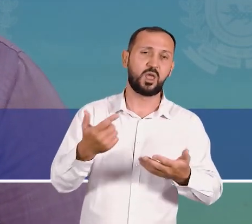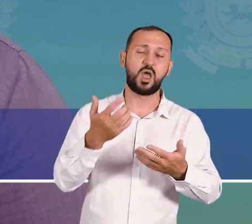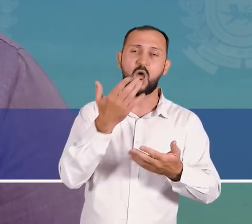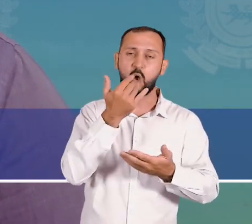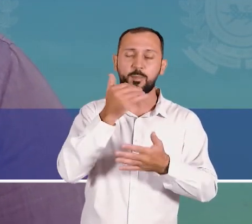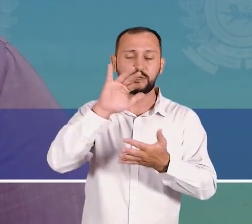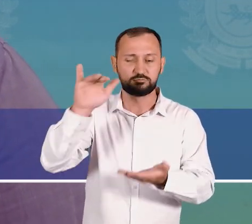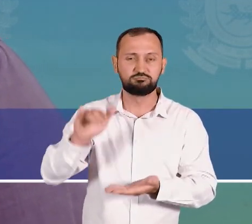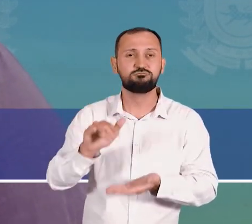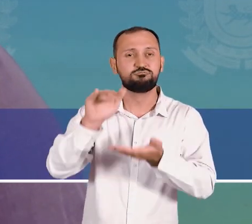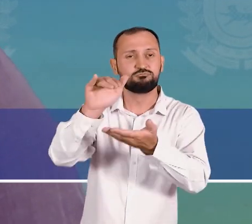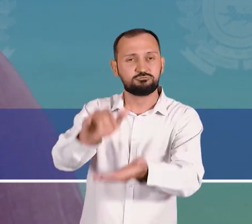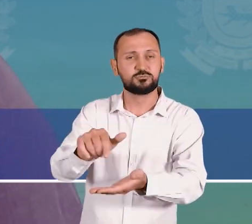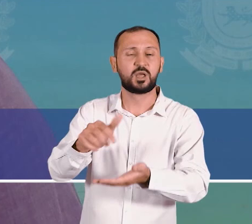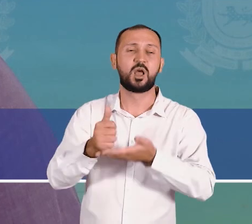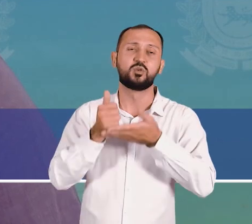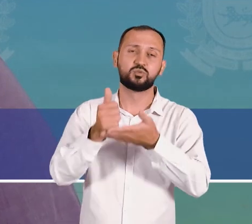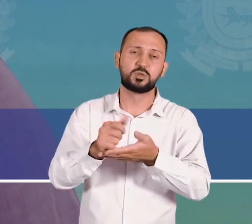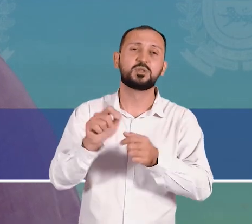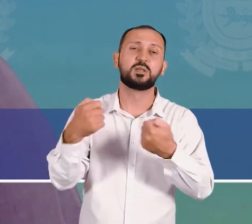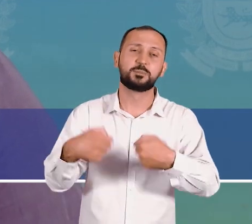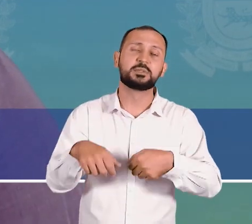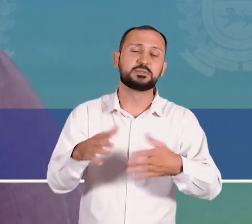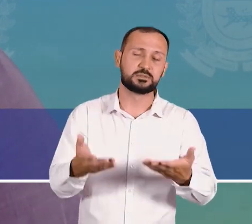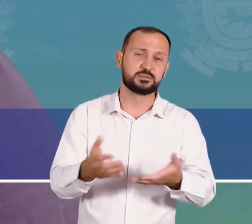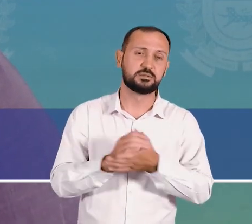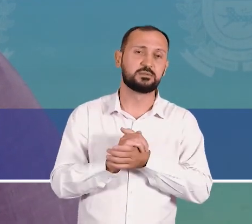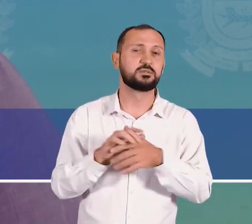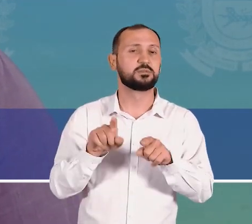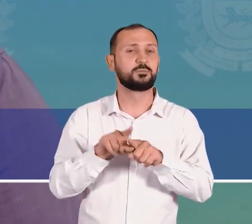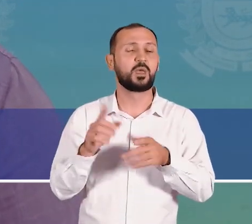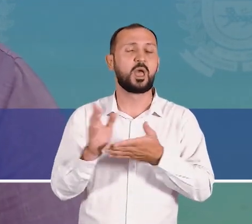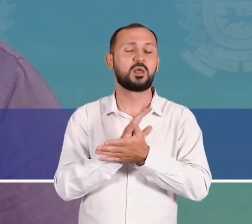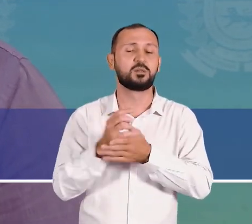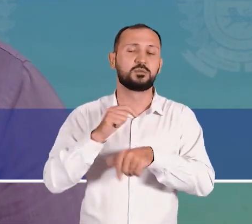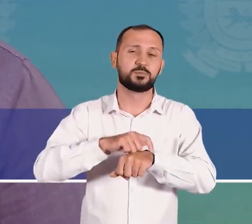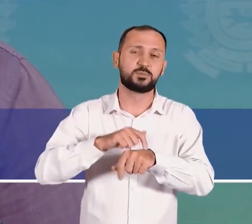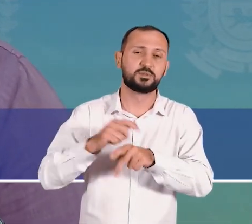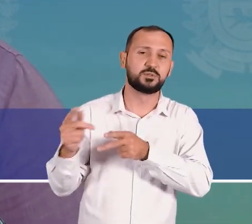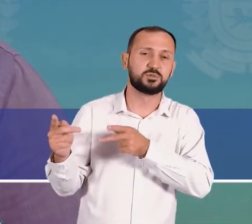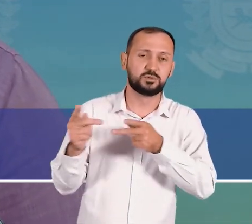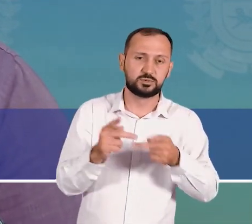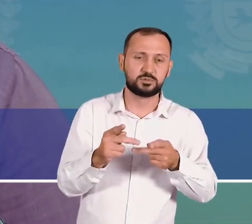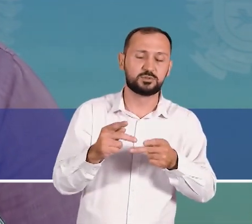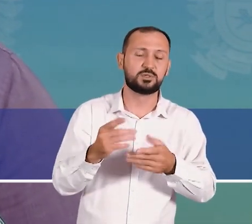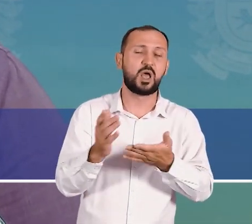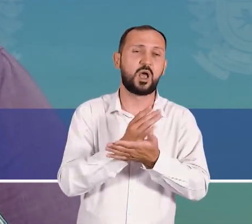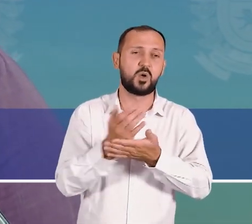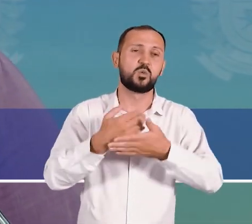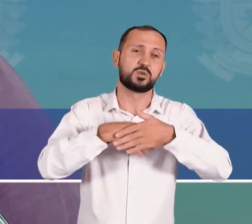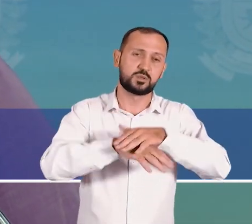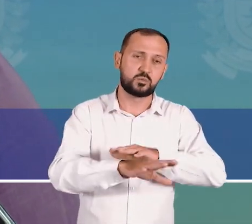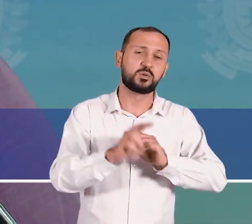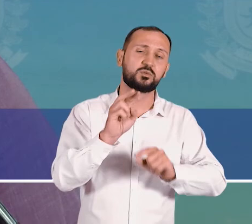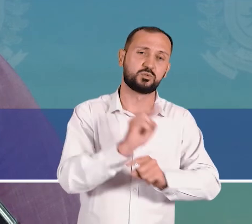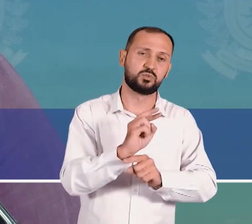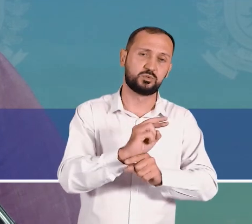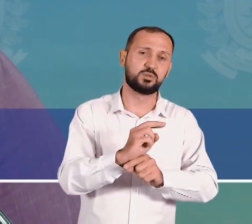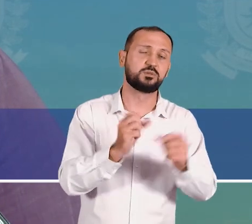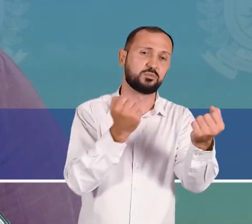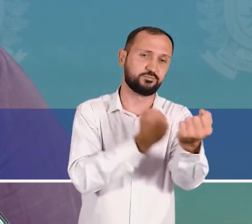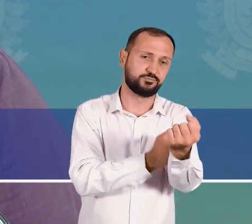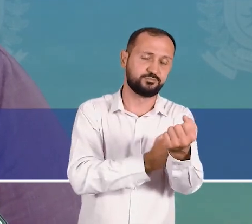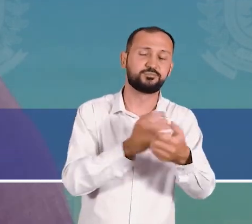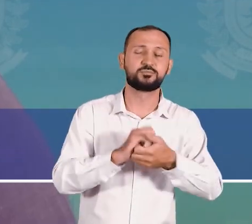social é entregar esses alimentos, ajudar ela no que for preciso, além dos acolhimentos desses meninos que estão